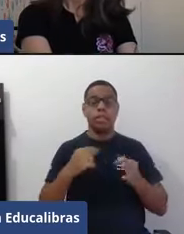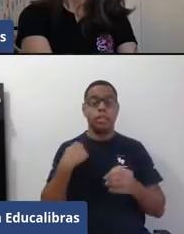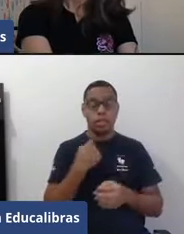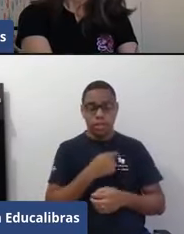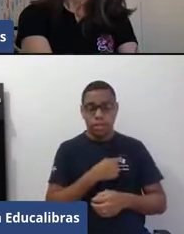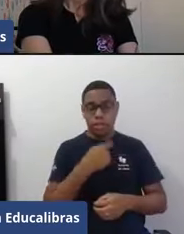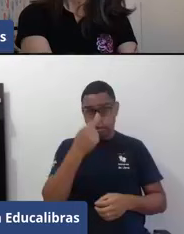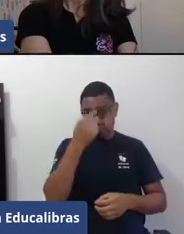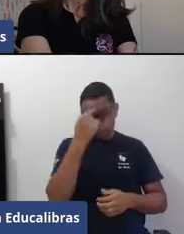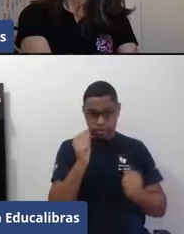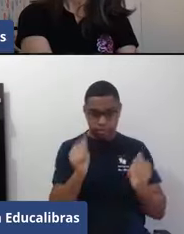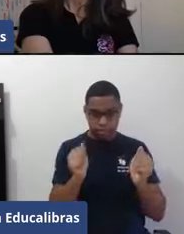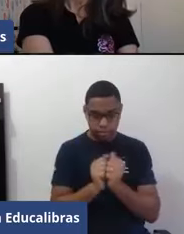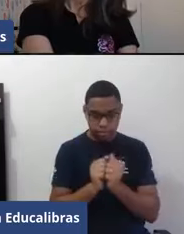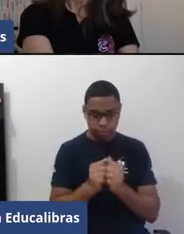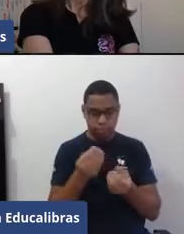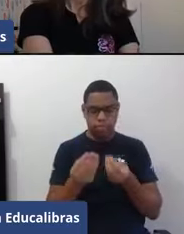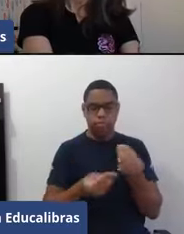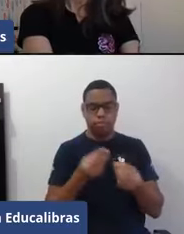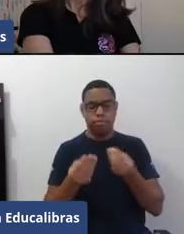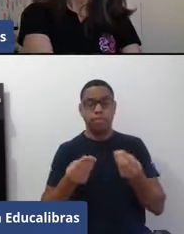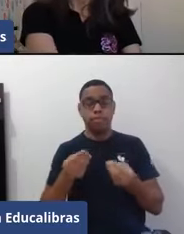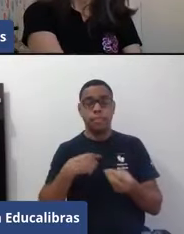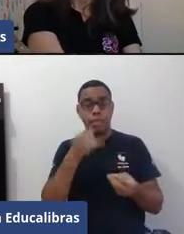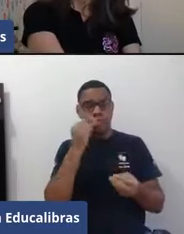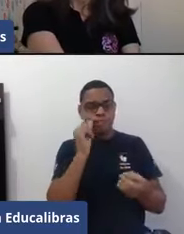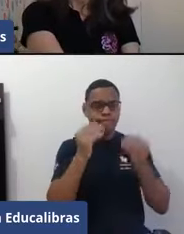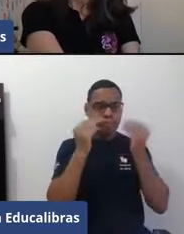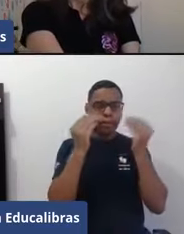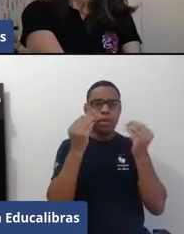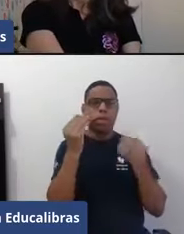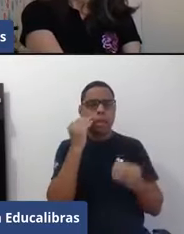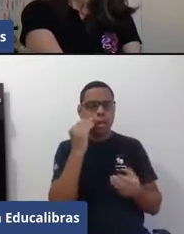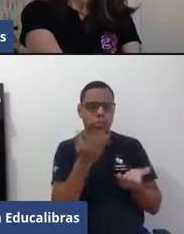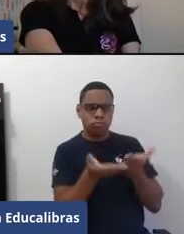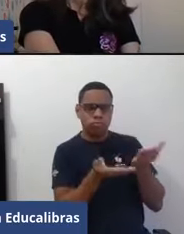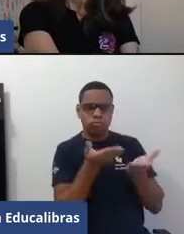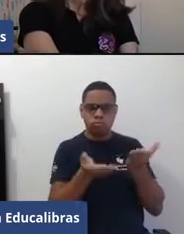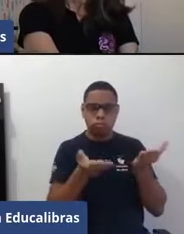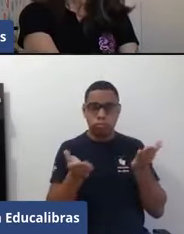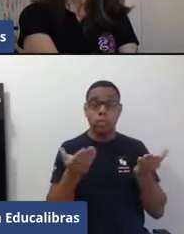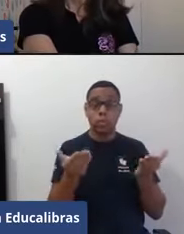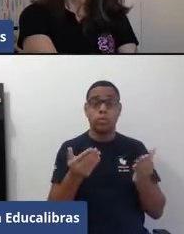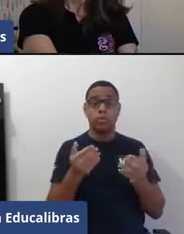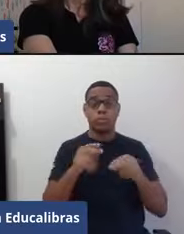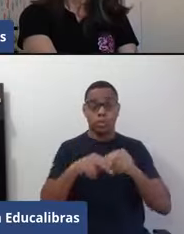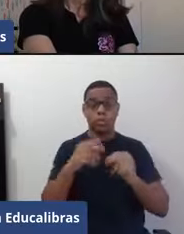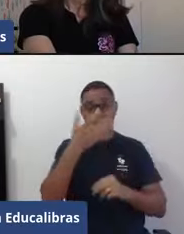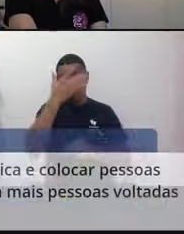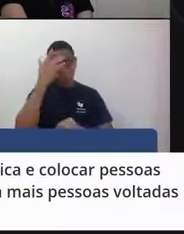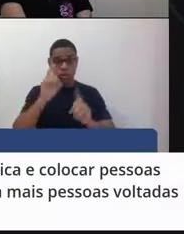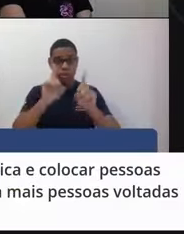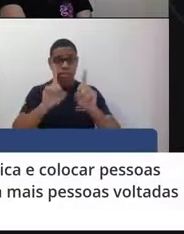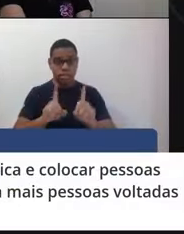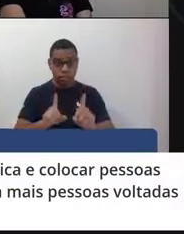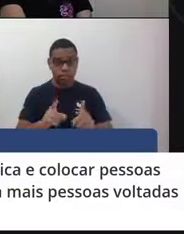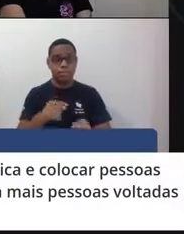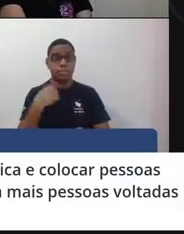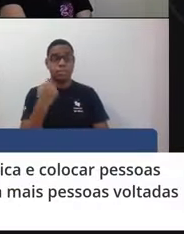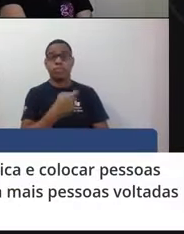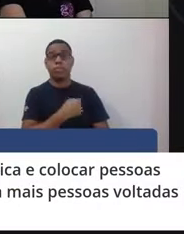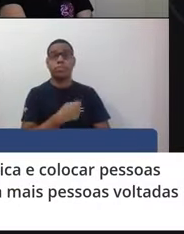de como fazer para minimizar. Como nós estamos falando de pessoa com deficiência, nós temos que fazer algo